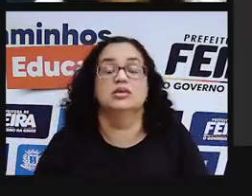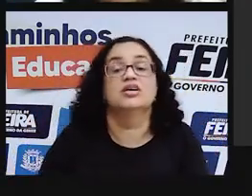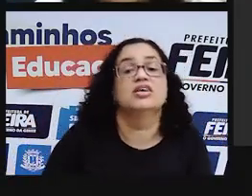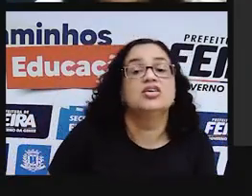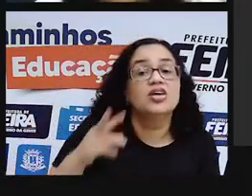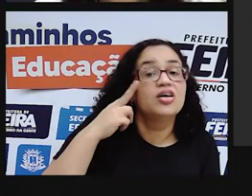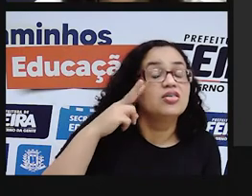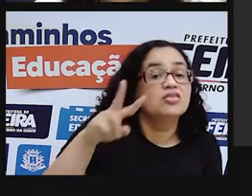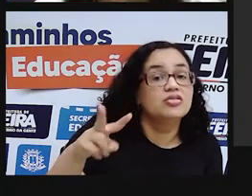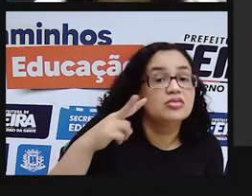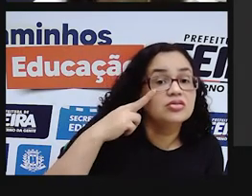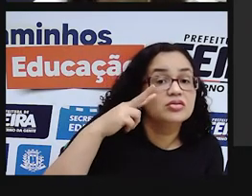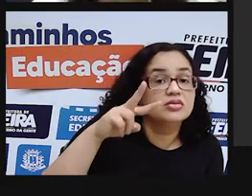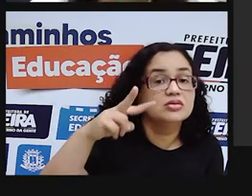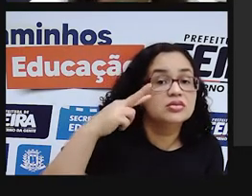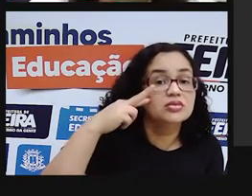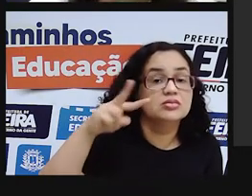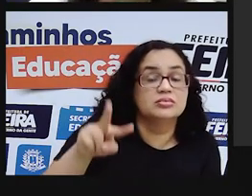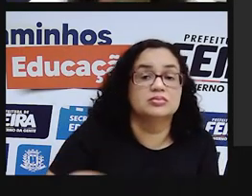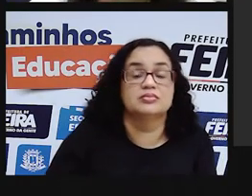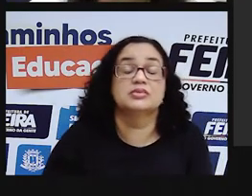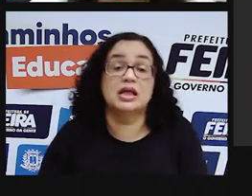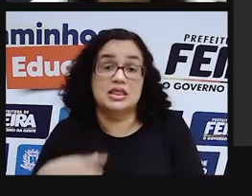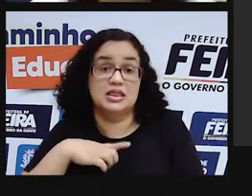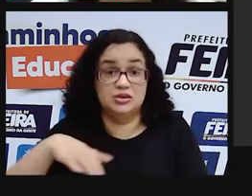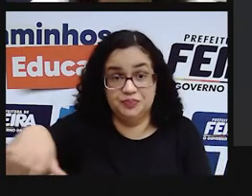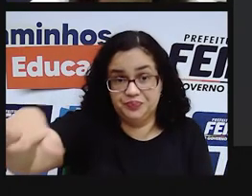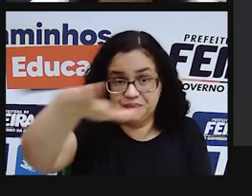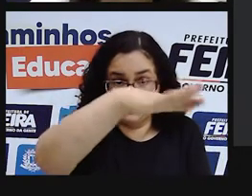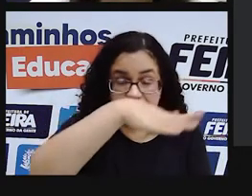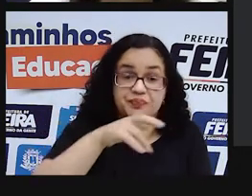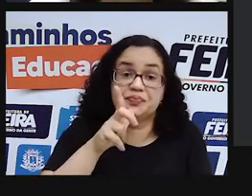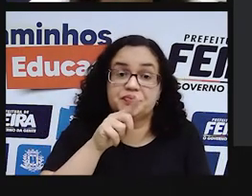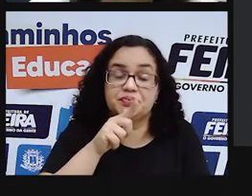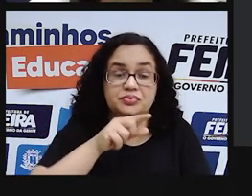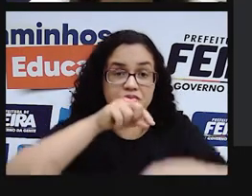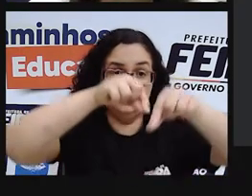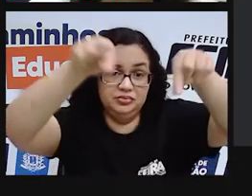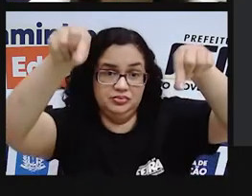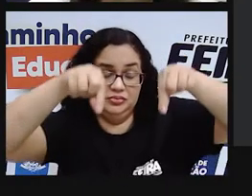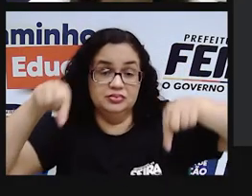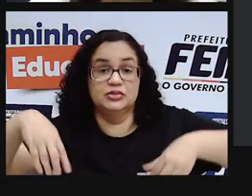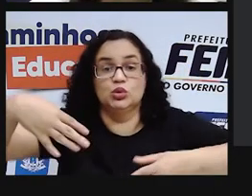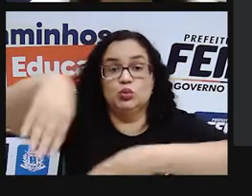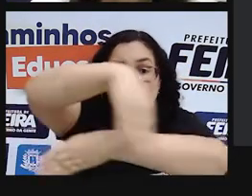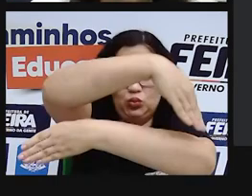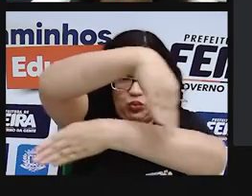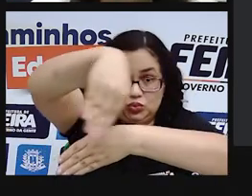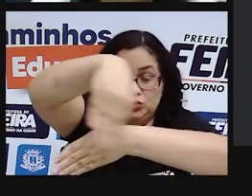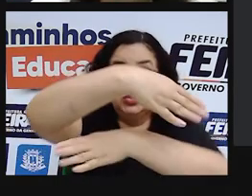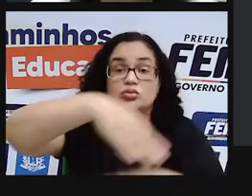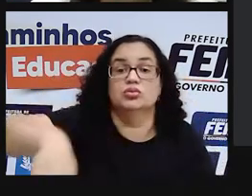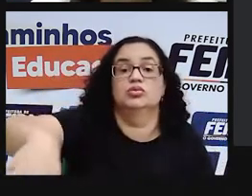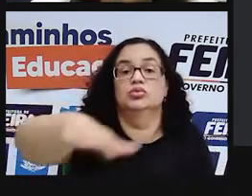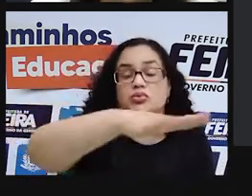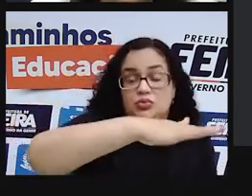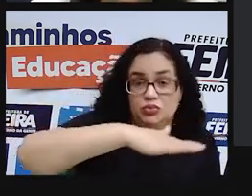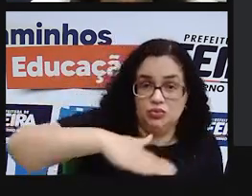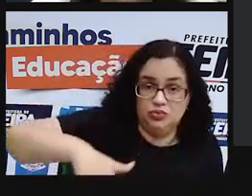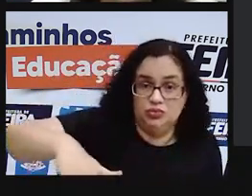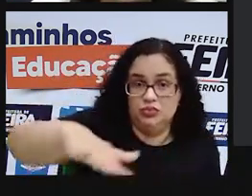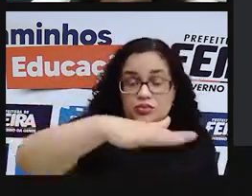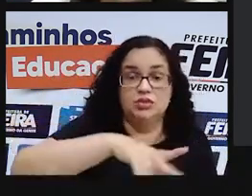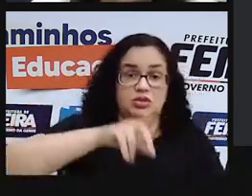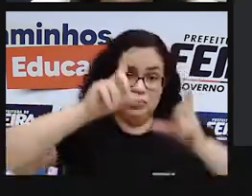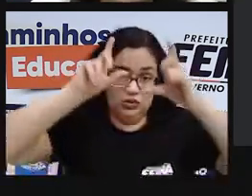uma visão né da dimensão que toma essa Lagoa quantas ruas né e o espaço onde